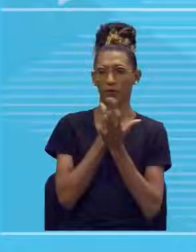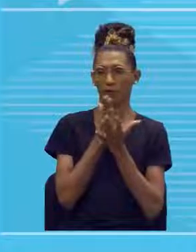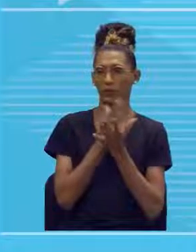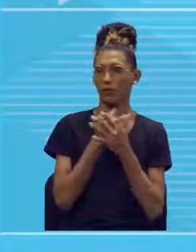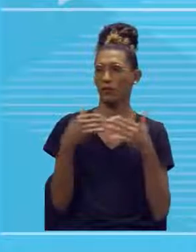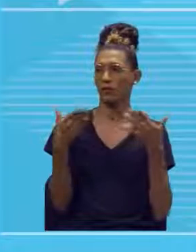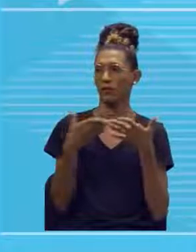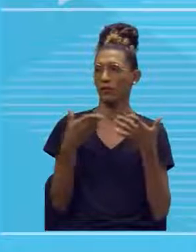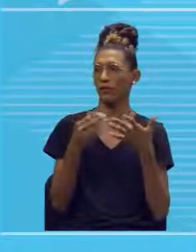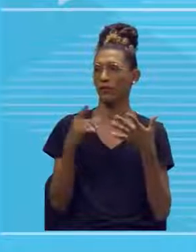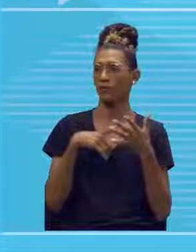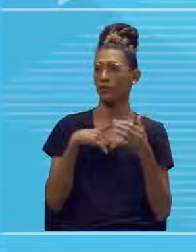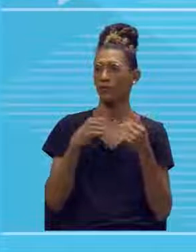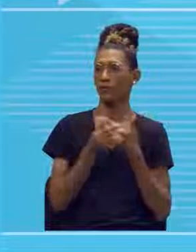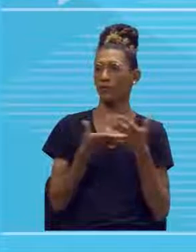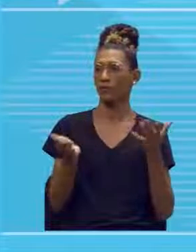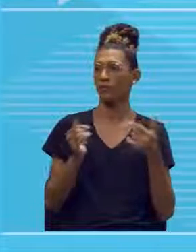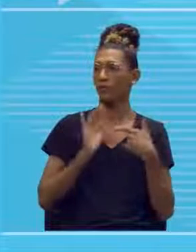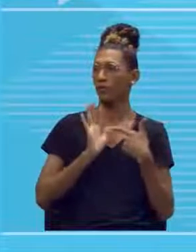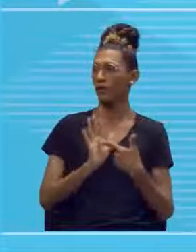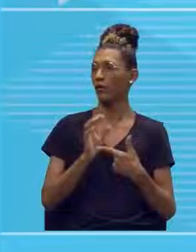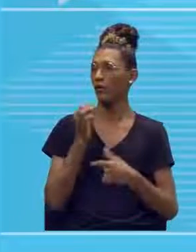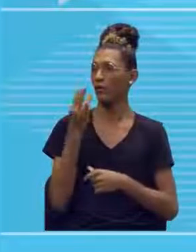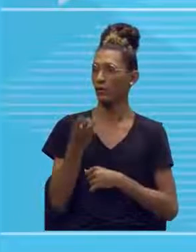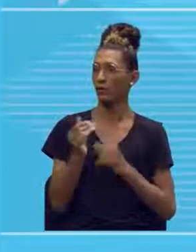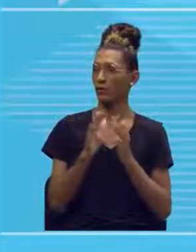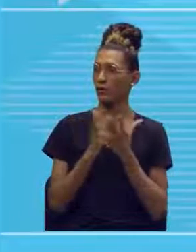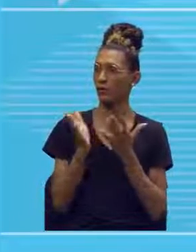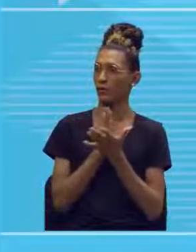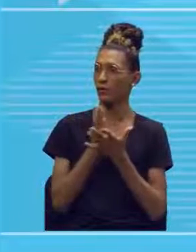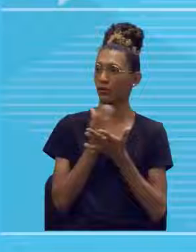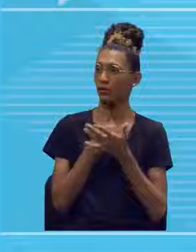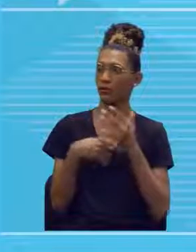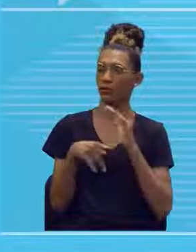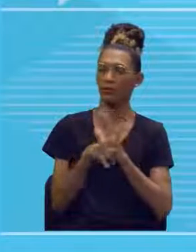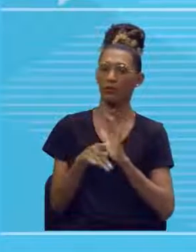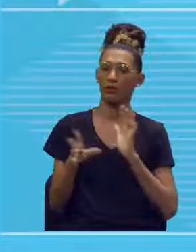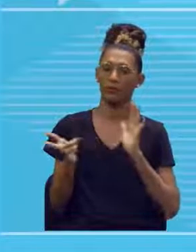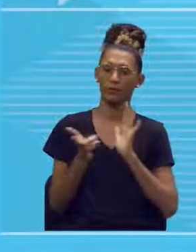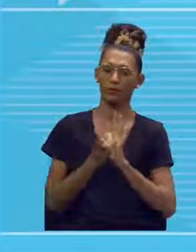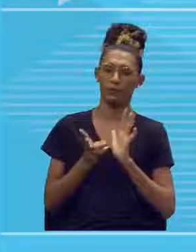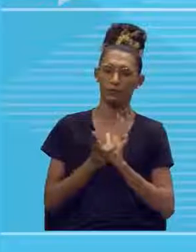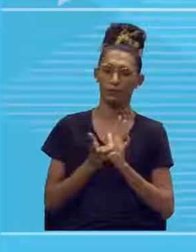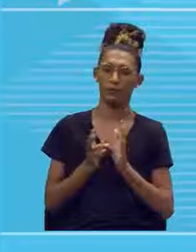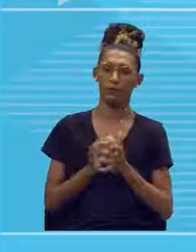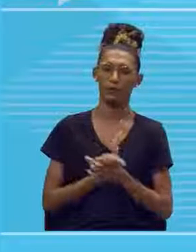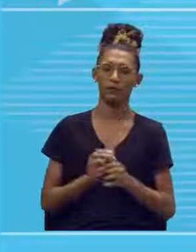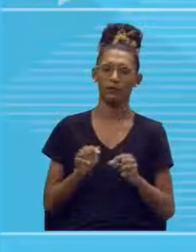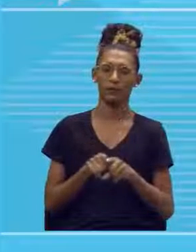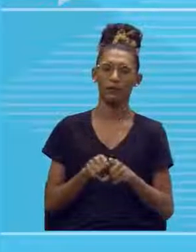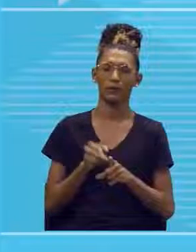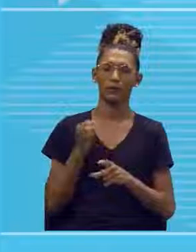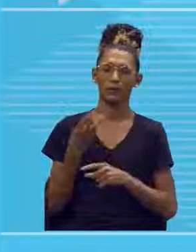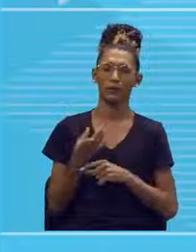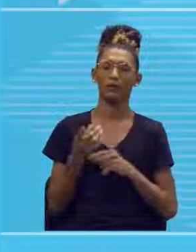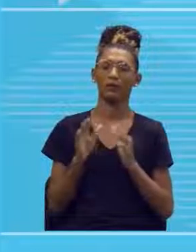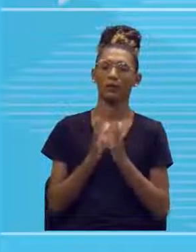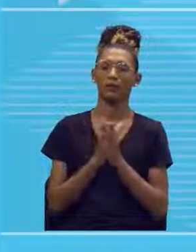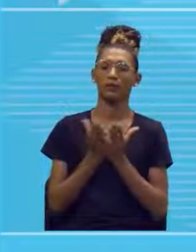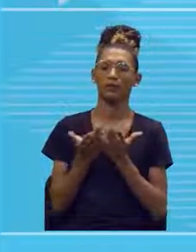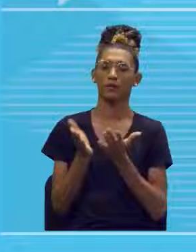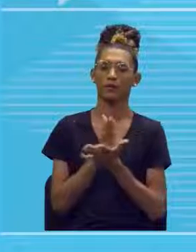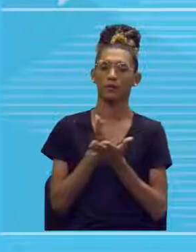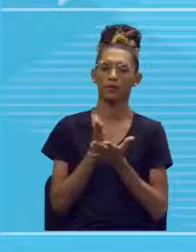vocês para mostrar três livros indígenas Três livros indígenas não Três livros da coleção tembetá